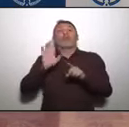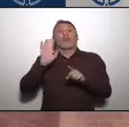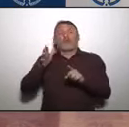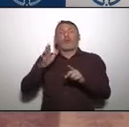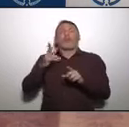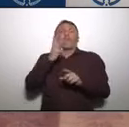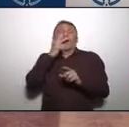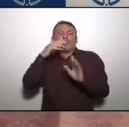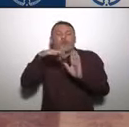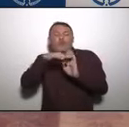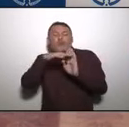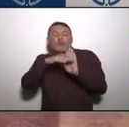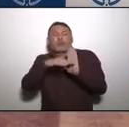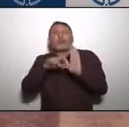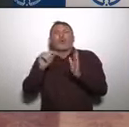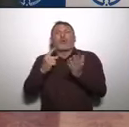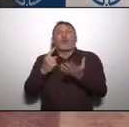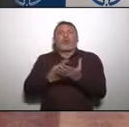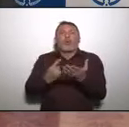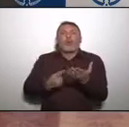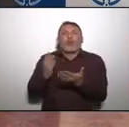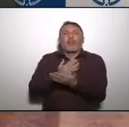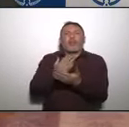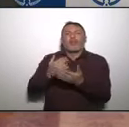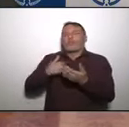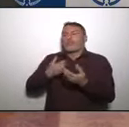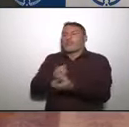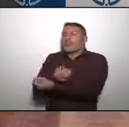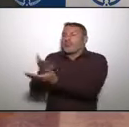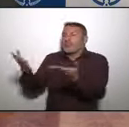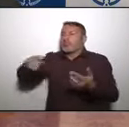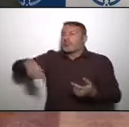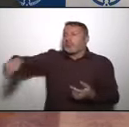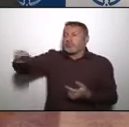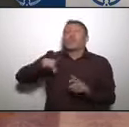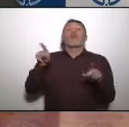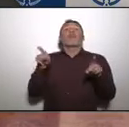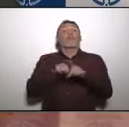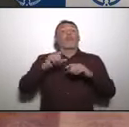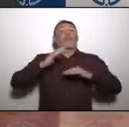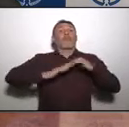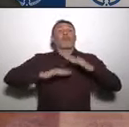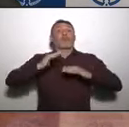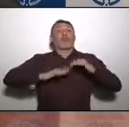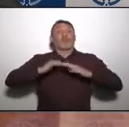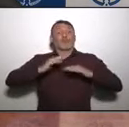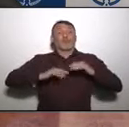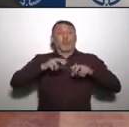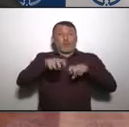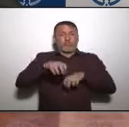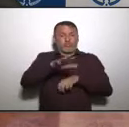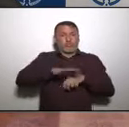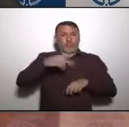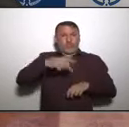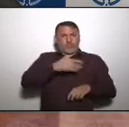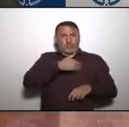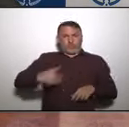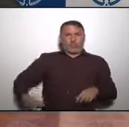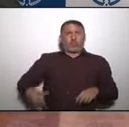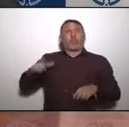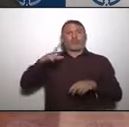didático e também a presença dos nossos técnicos orientando. Nós estamos pedindo, nós montamos as barreiras sanitárias nas